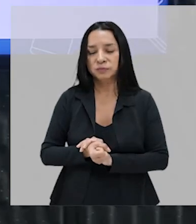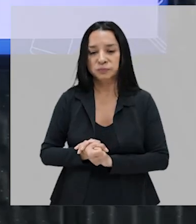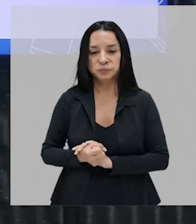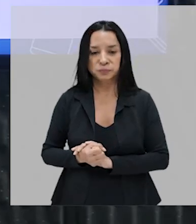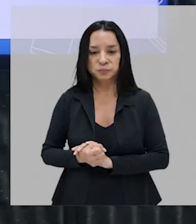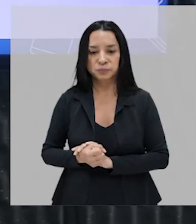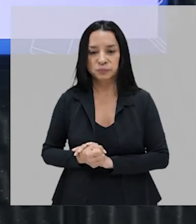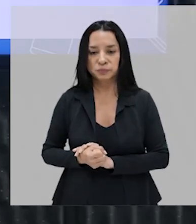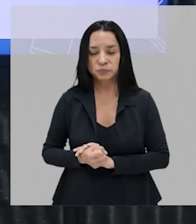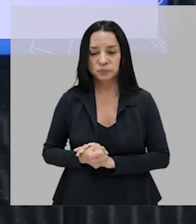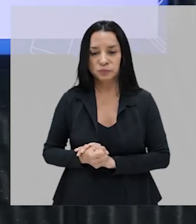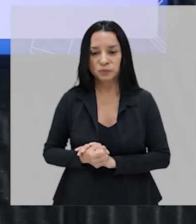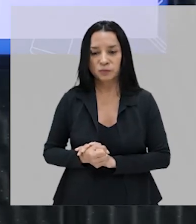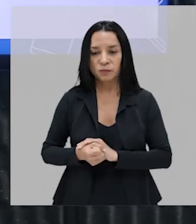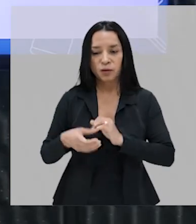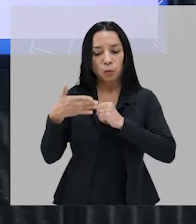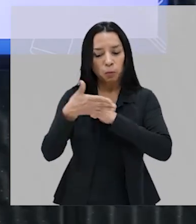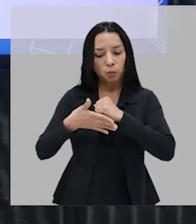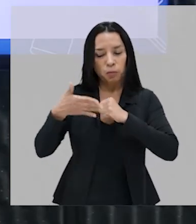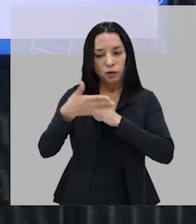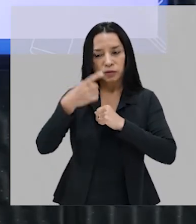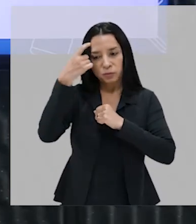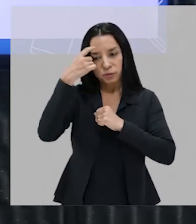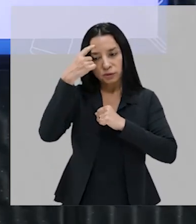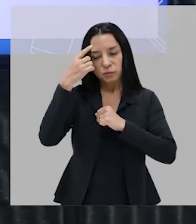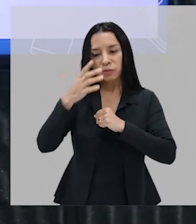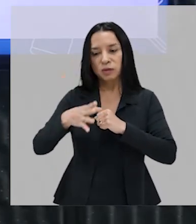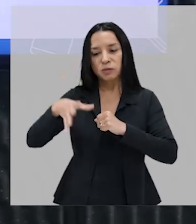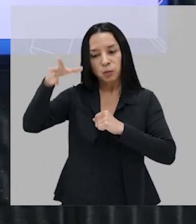depois. Com base nesse pensamento e nos seus